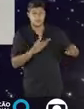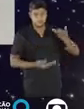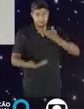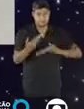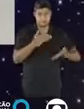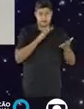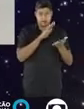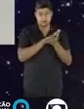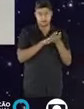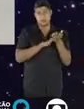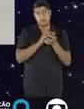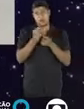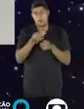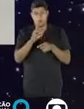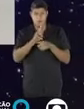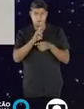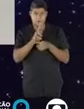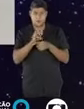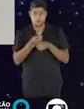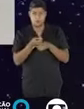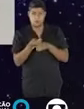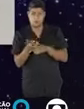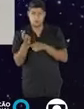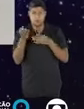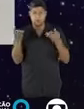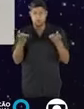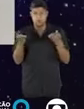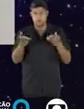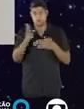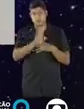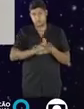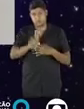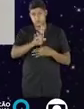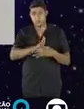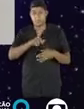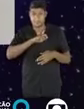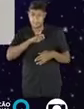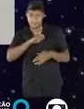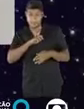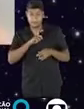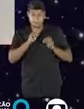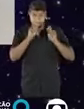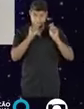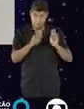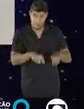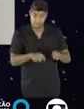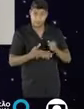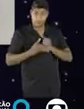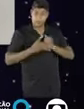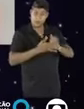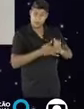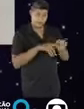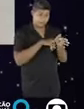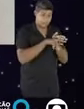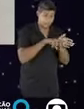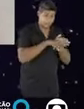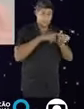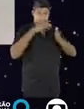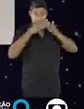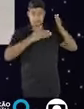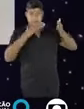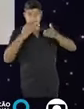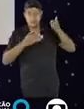insumos ou defensivos na quantidade que é utilizado hoje. Então, eu acho que ela tem esse papel de ajudar na pesquisa e desenvolvimento